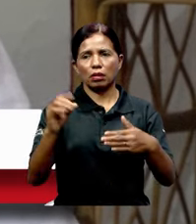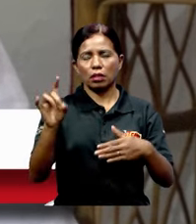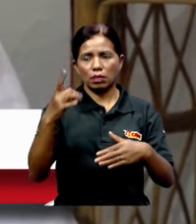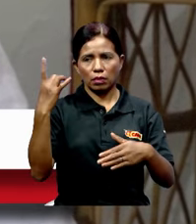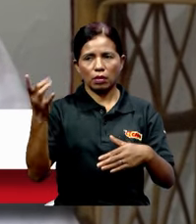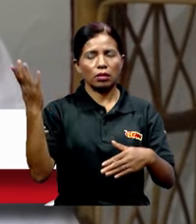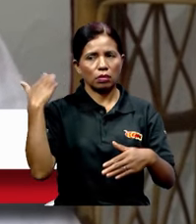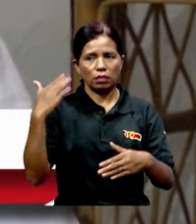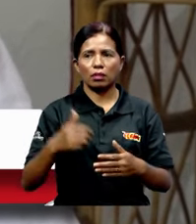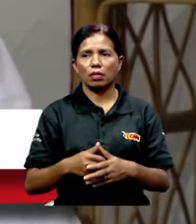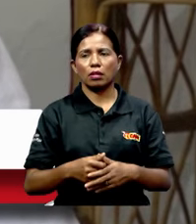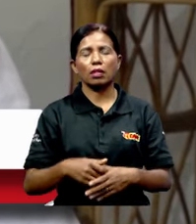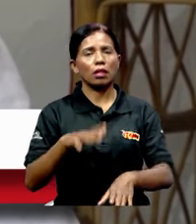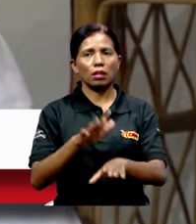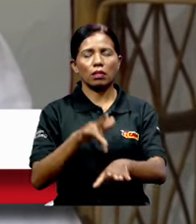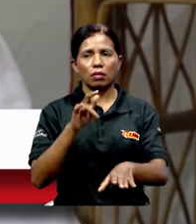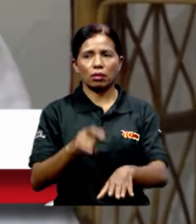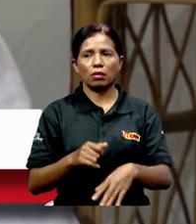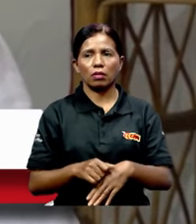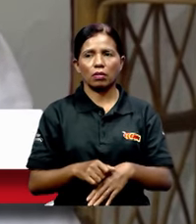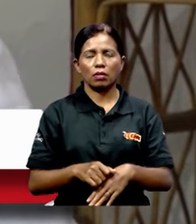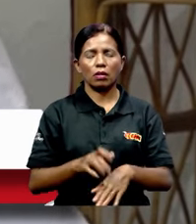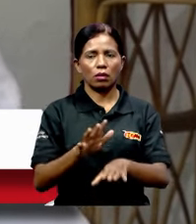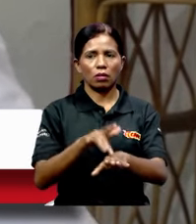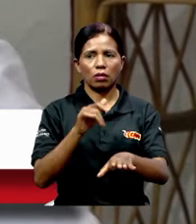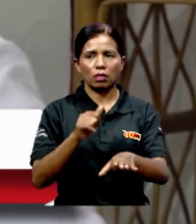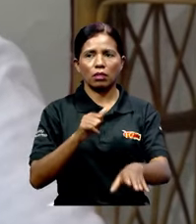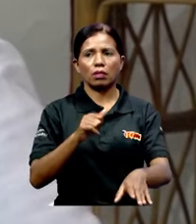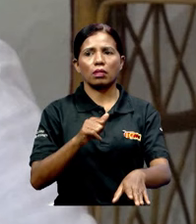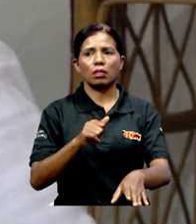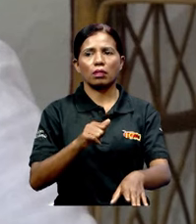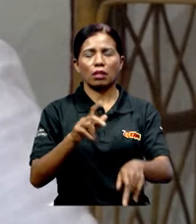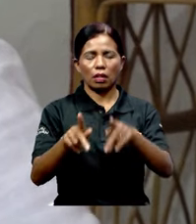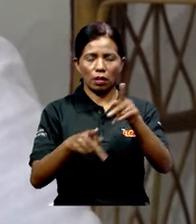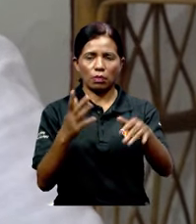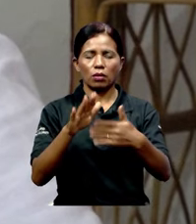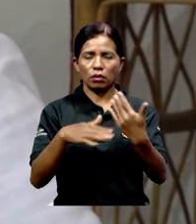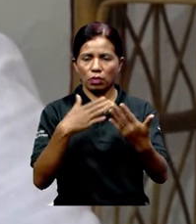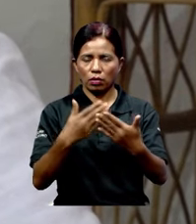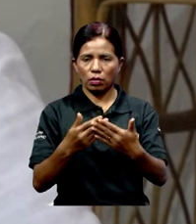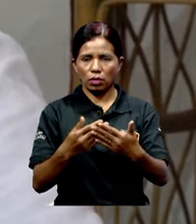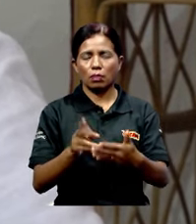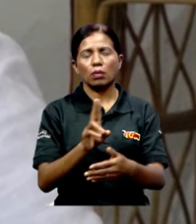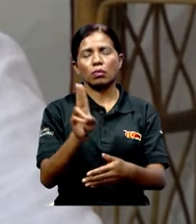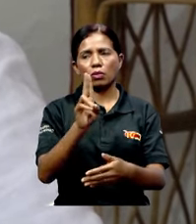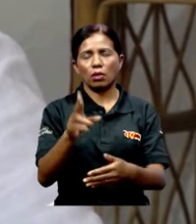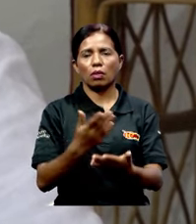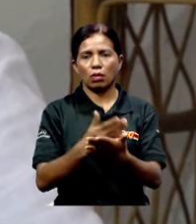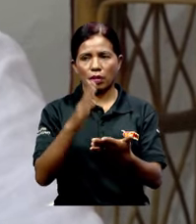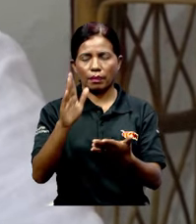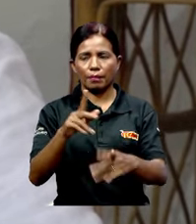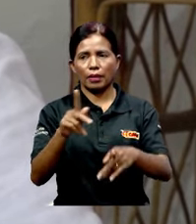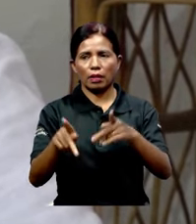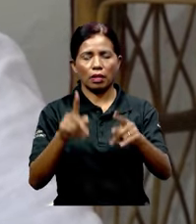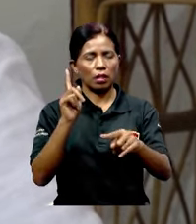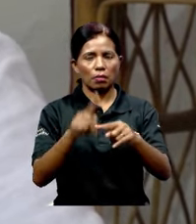antes de subsídio, né? Afeta né? Value parte igual para consumidores, né? Tamba se o distribuidor se fã né?